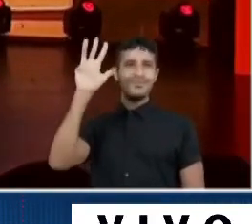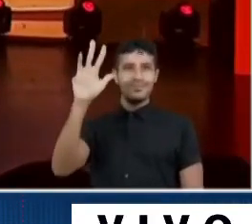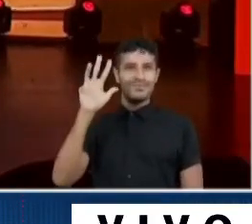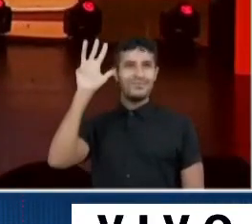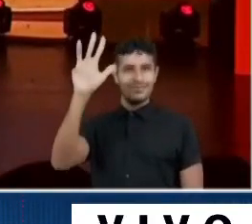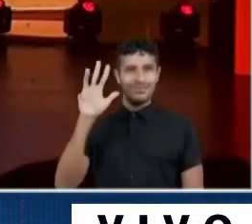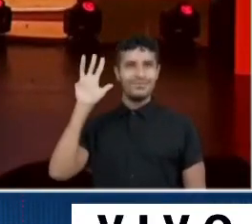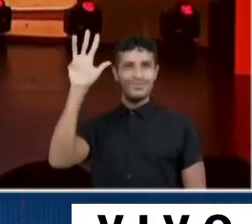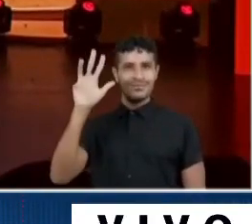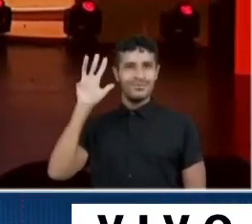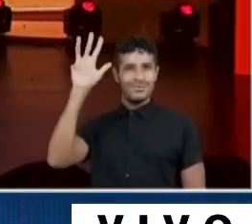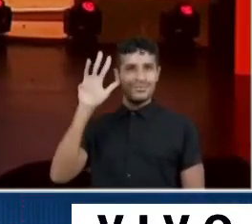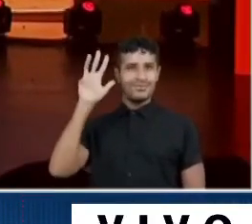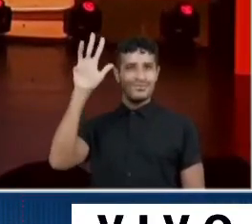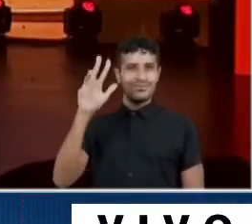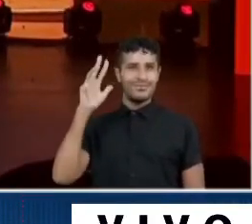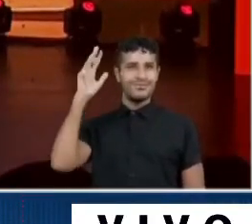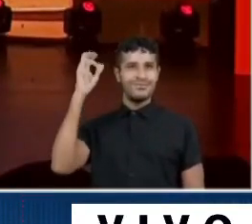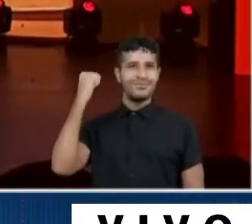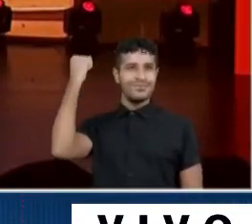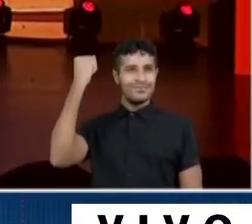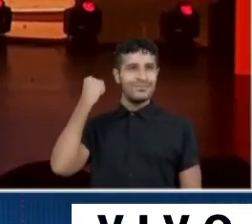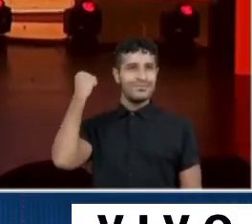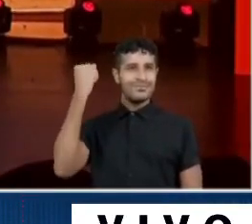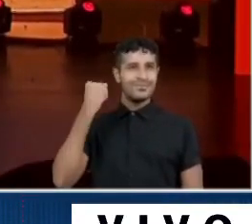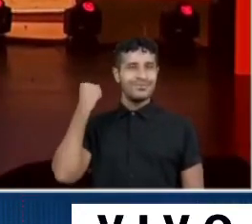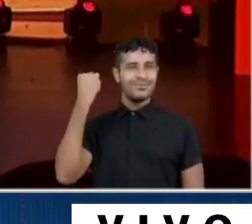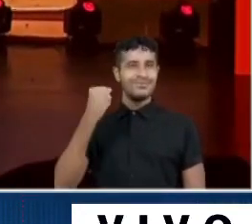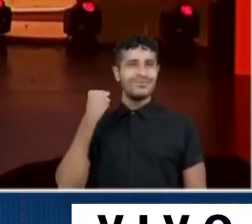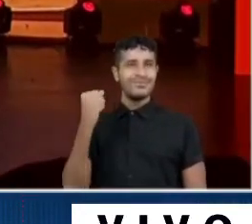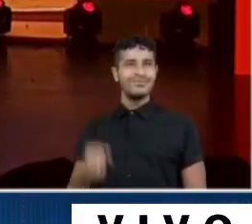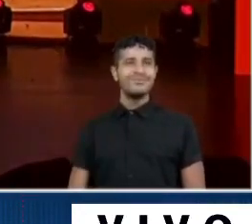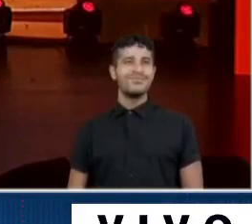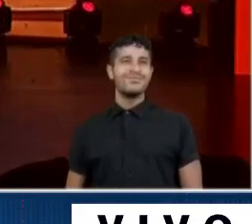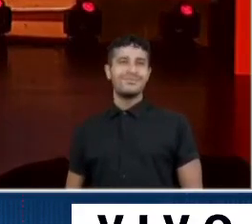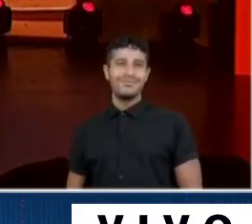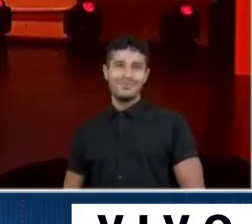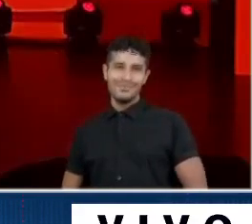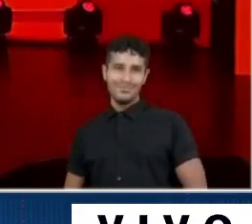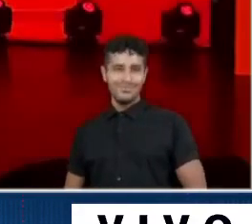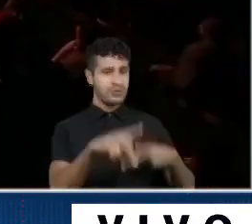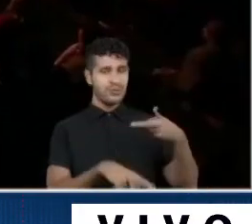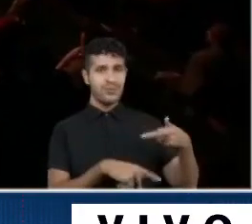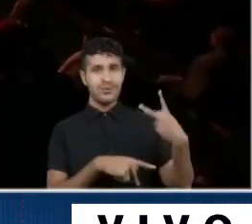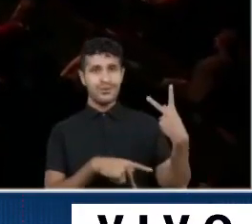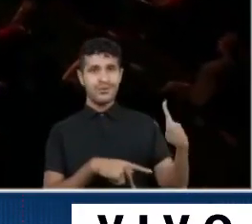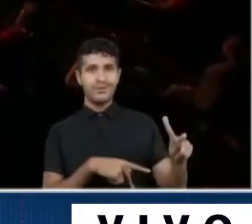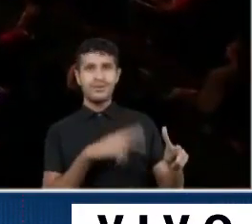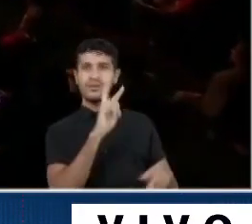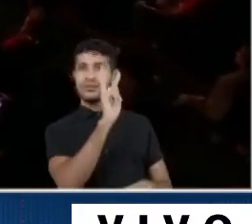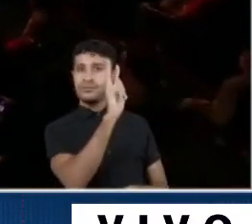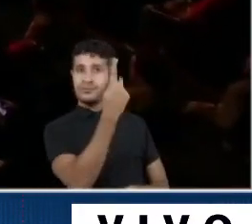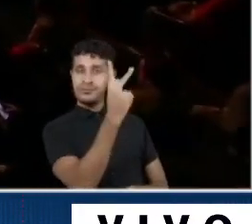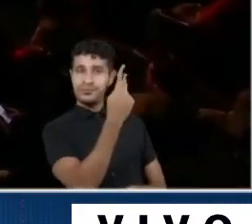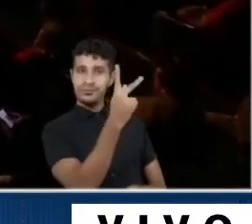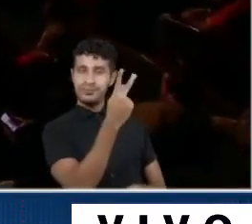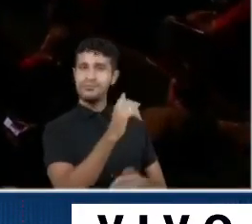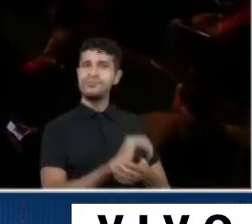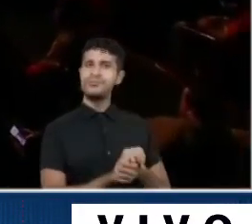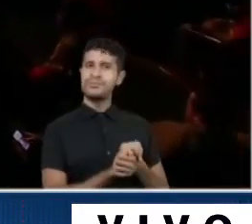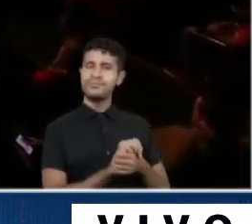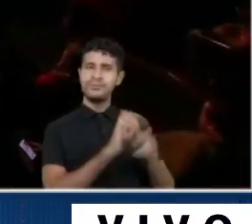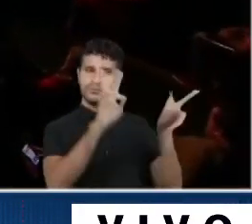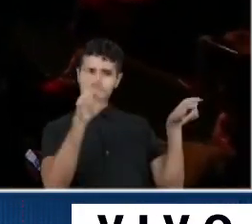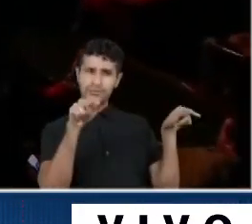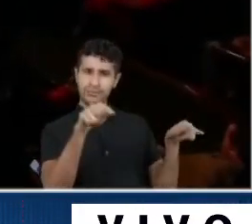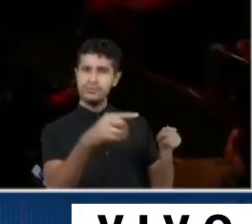jovem fazê-los estar presente no dia 2 de outubro votar enfim se interessar por política